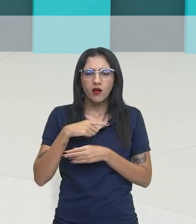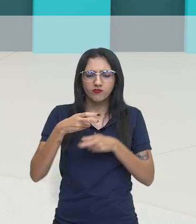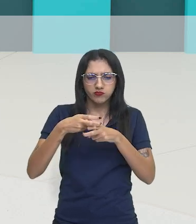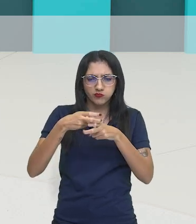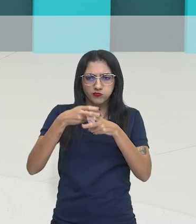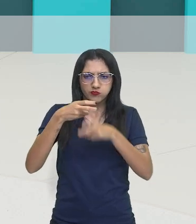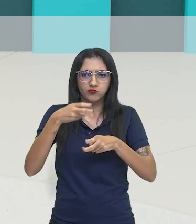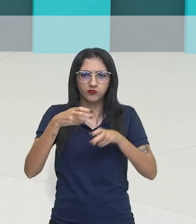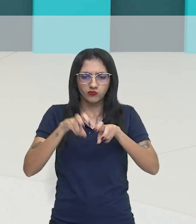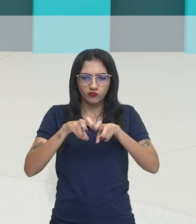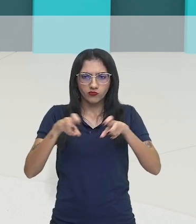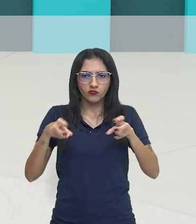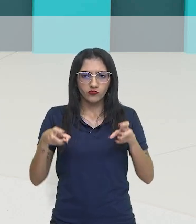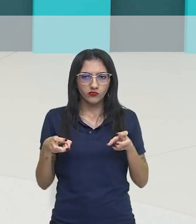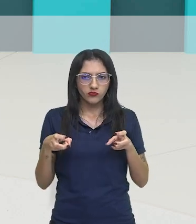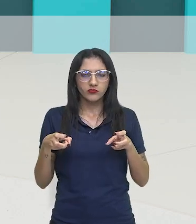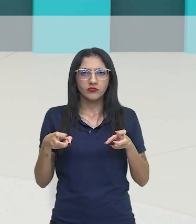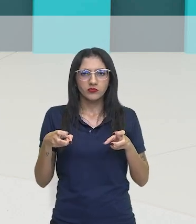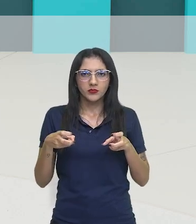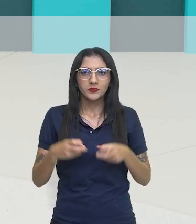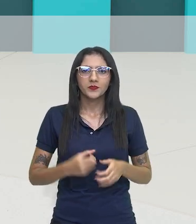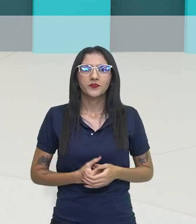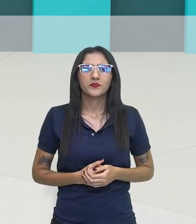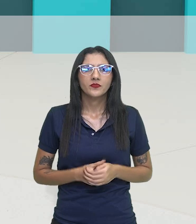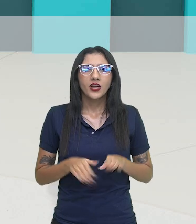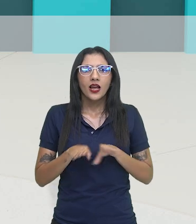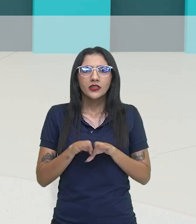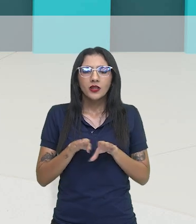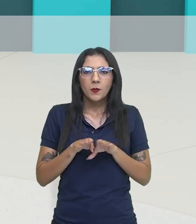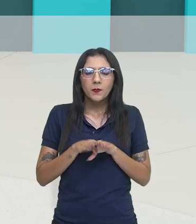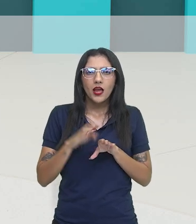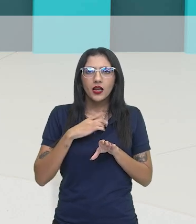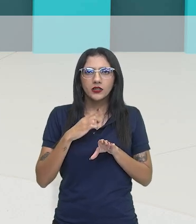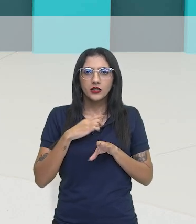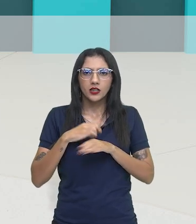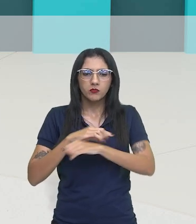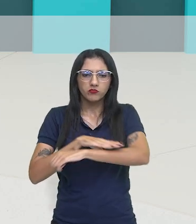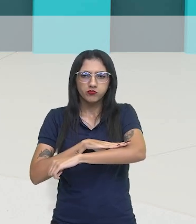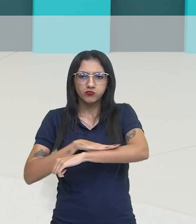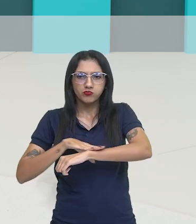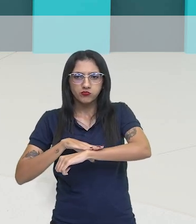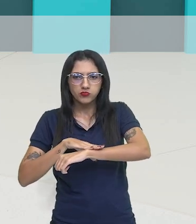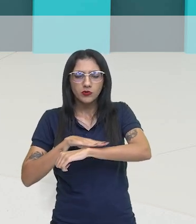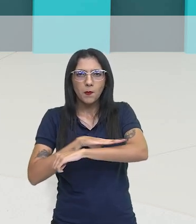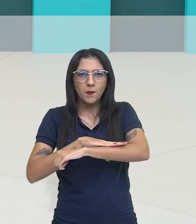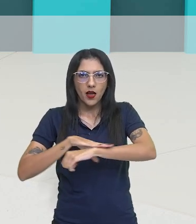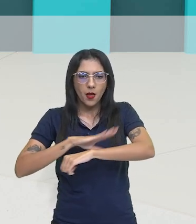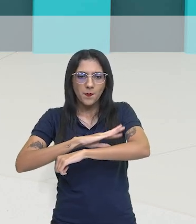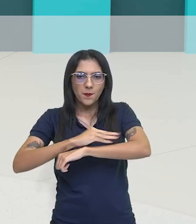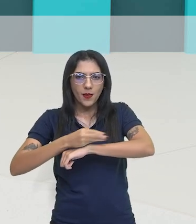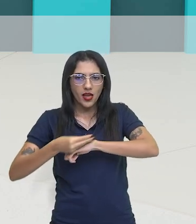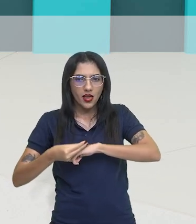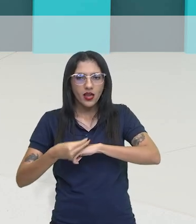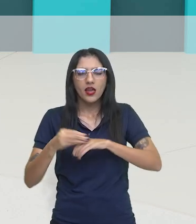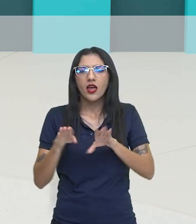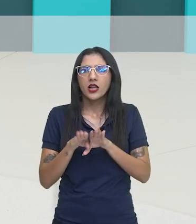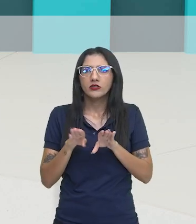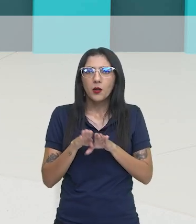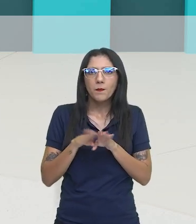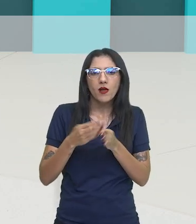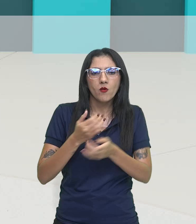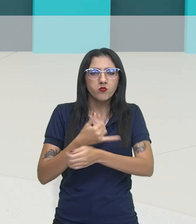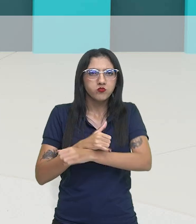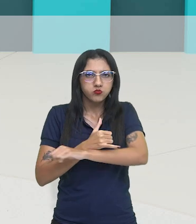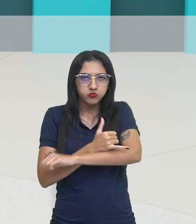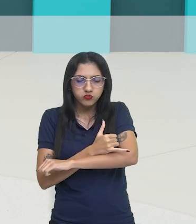coluna lombar. Existe a parte também do tecido epitélico, da pele, do tecido